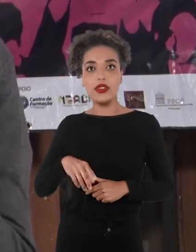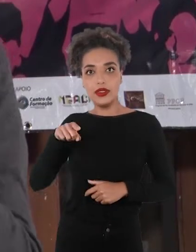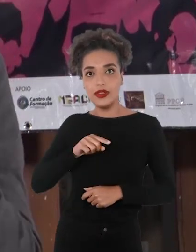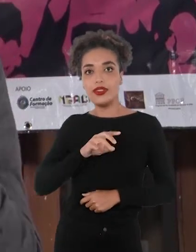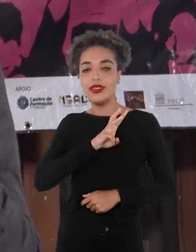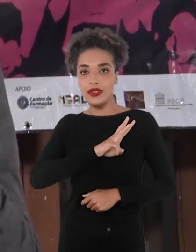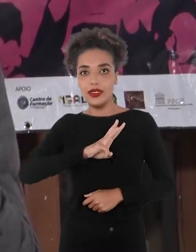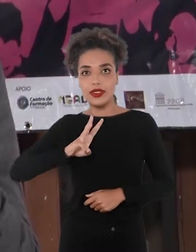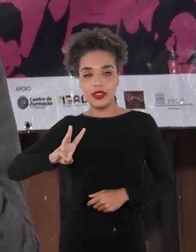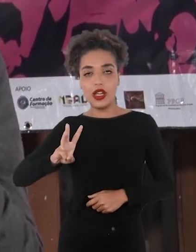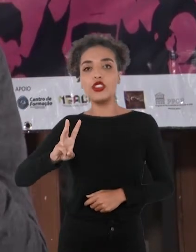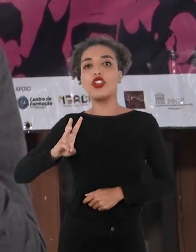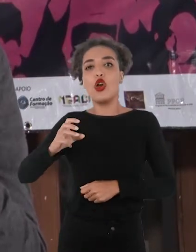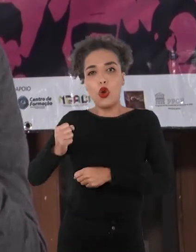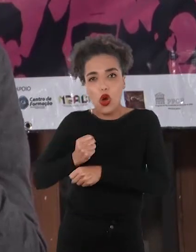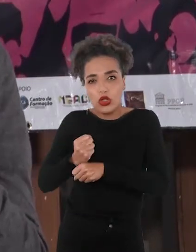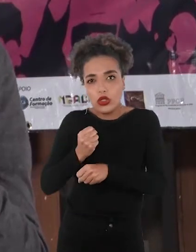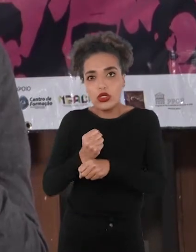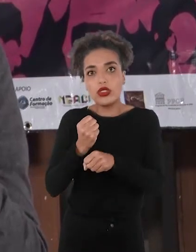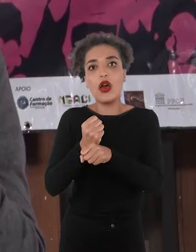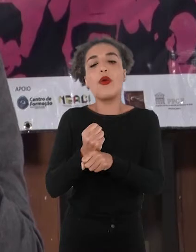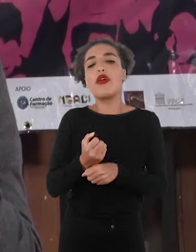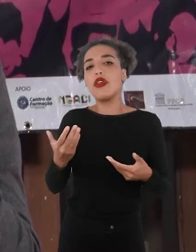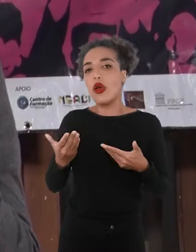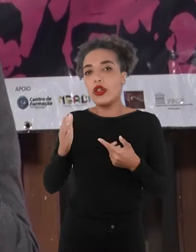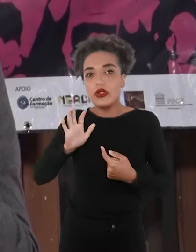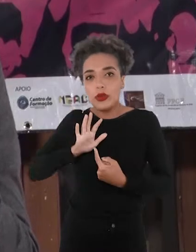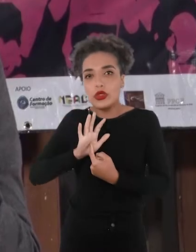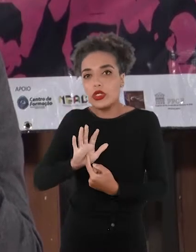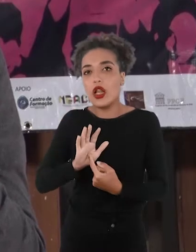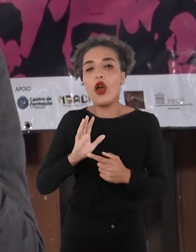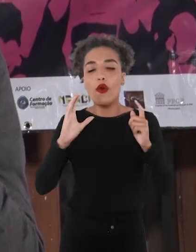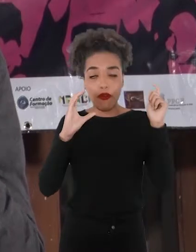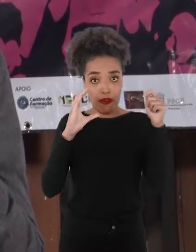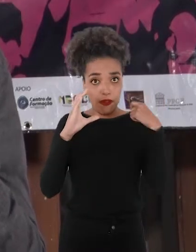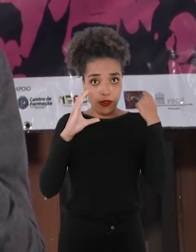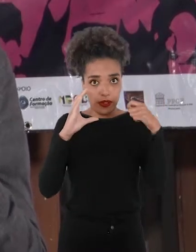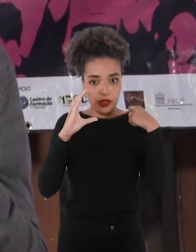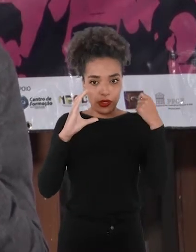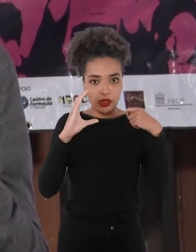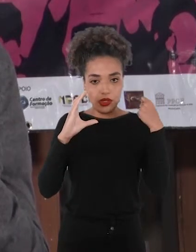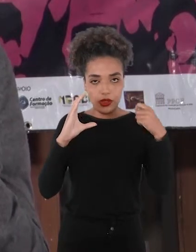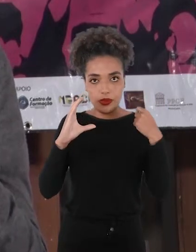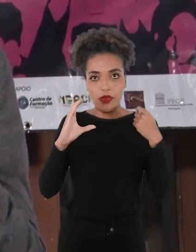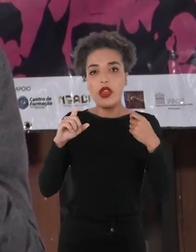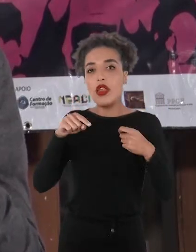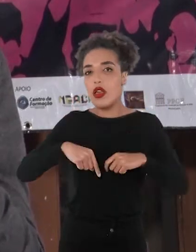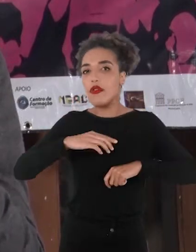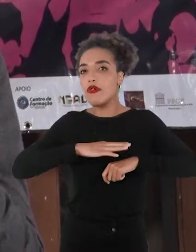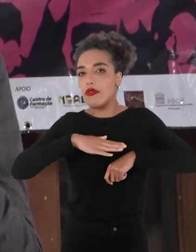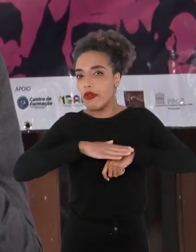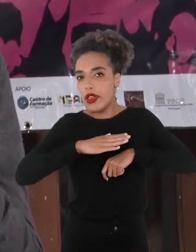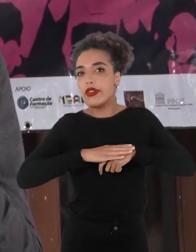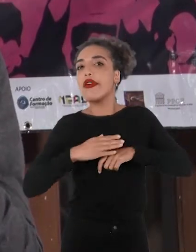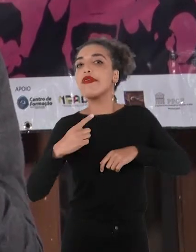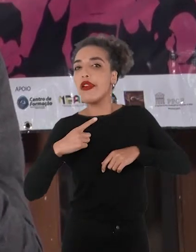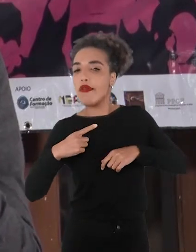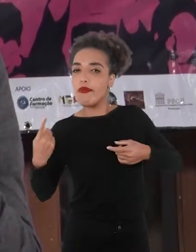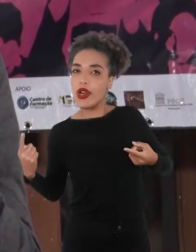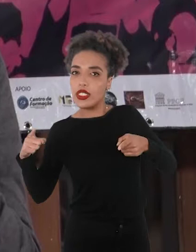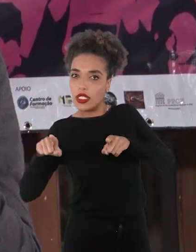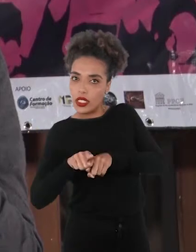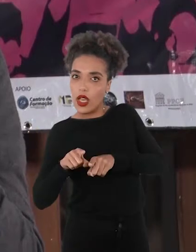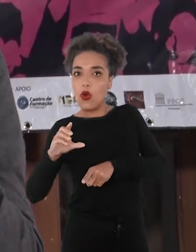ele é um site em construção, e agora nós vamos apresentar o vídeo que foi desenvolvido nessa parceria com o